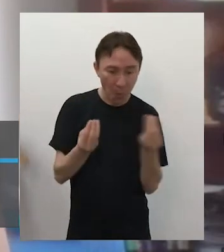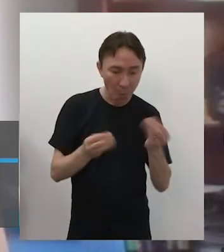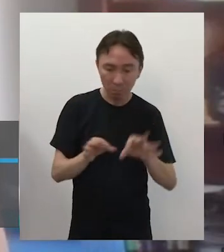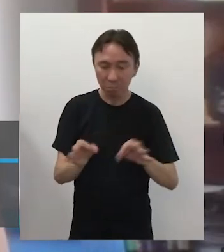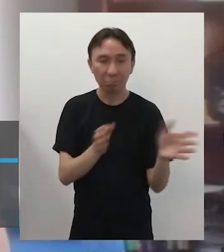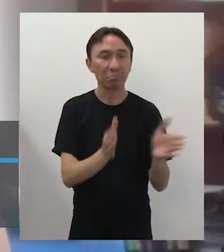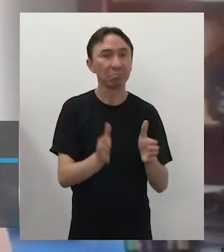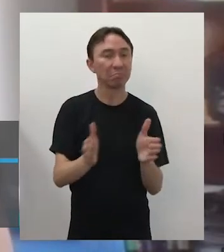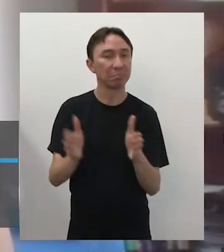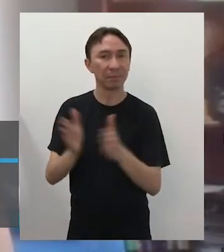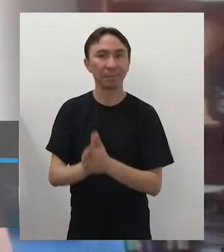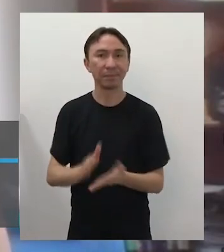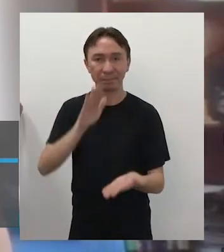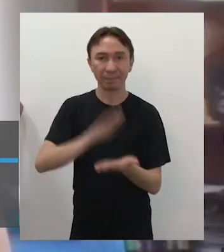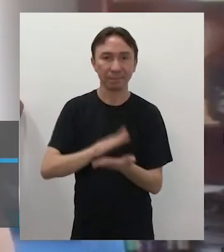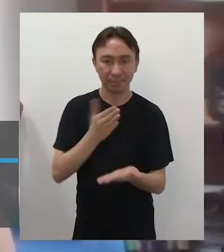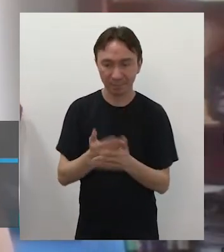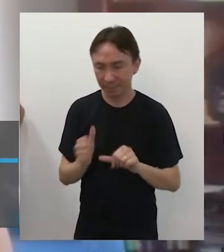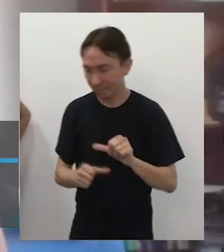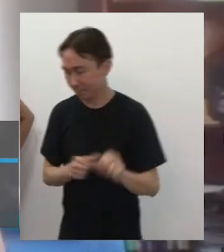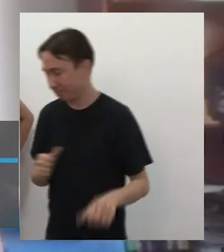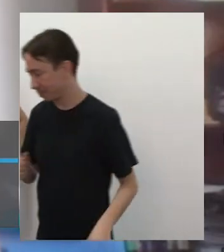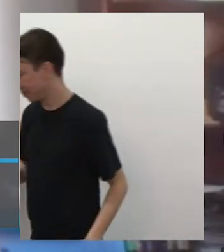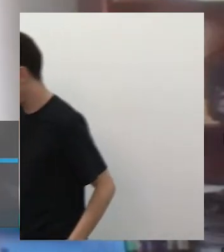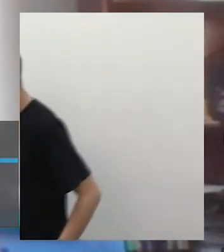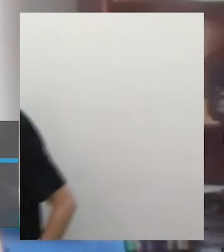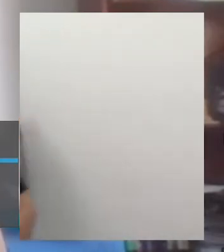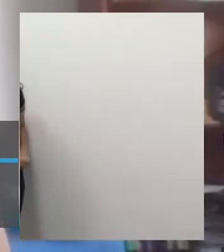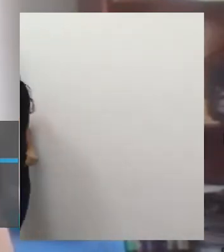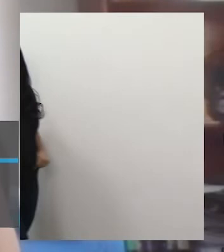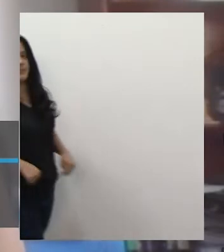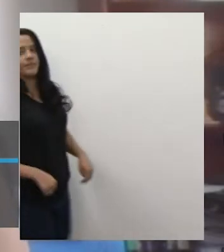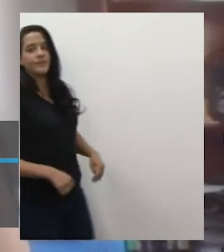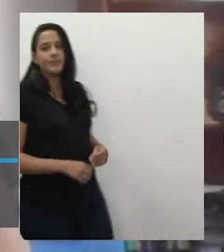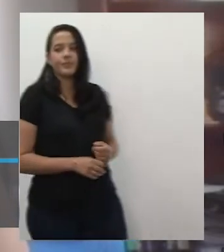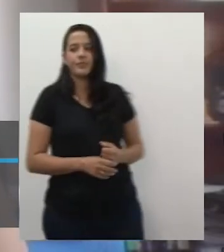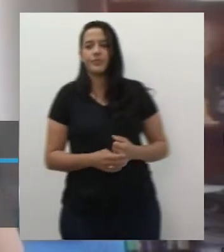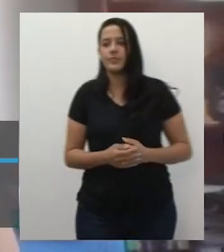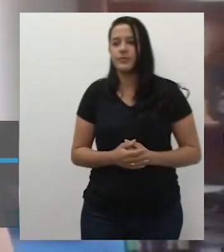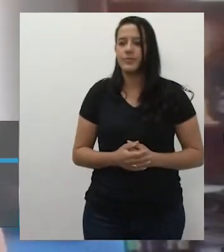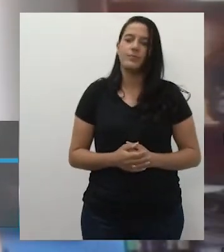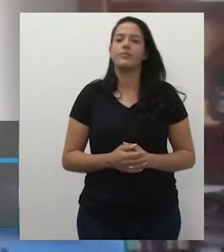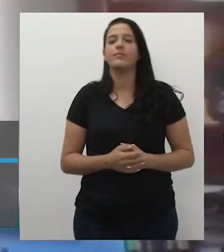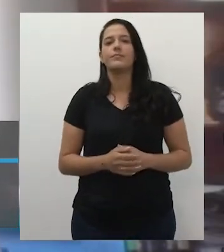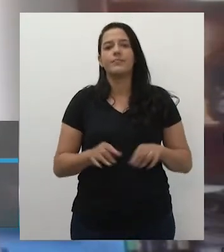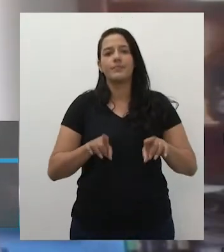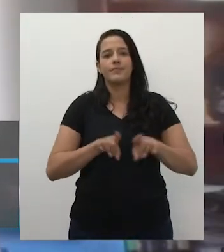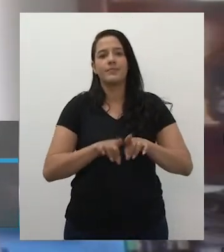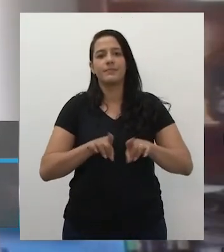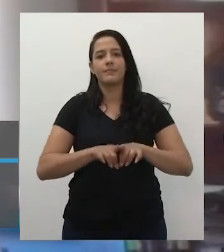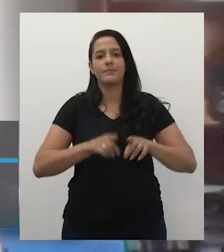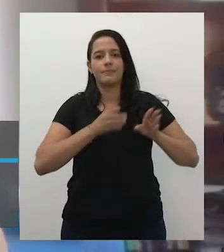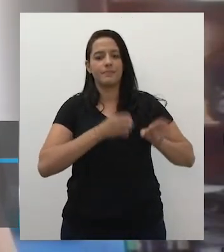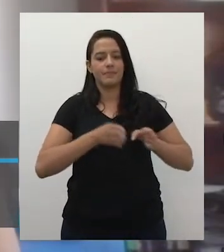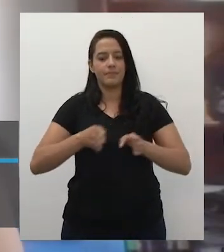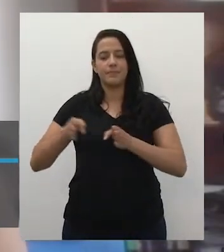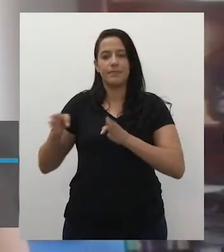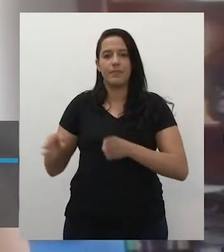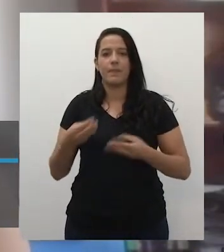parada, onde num curto espaço de tempo a gente precisou se reorganizar. E não foi uma vez só. A partir